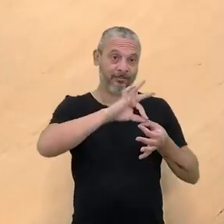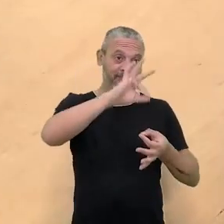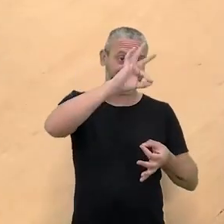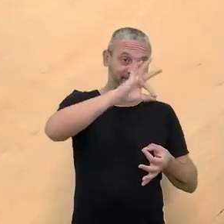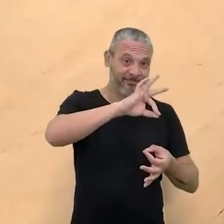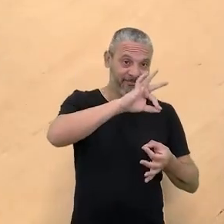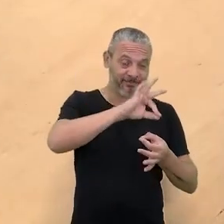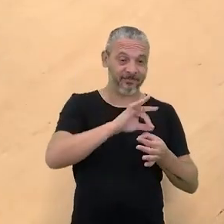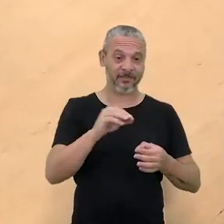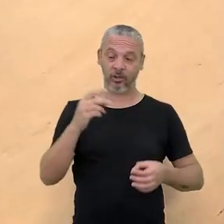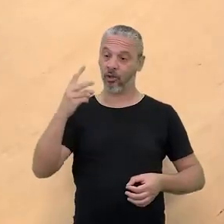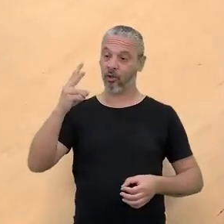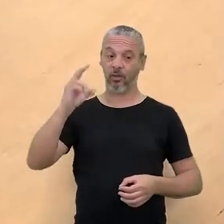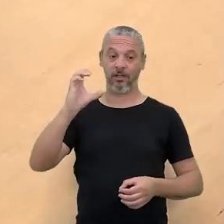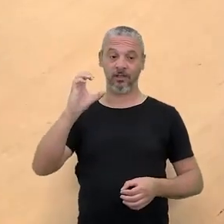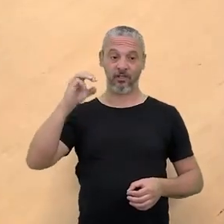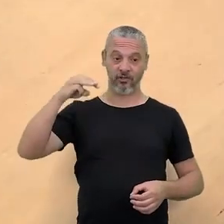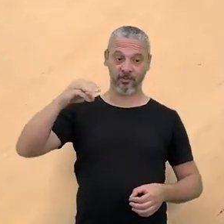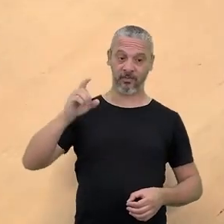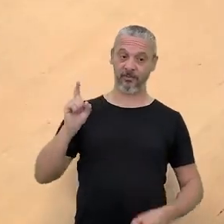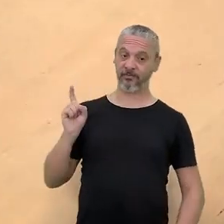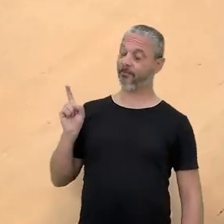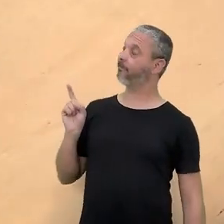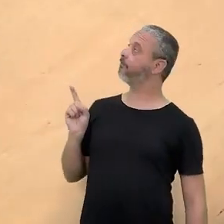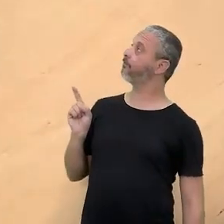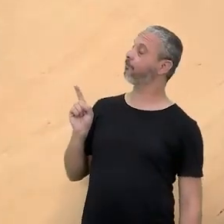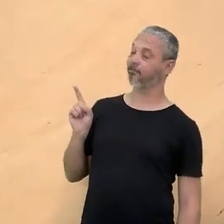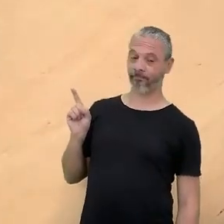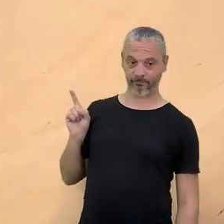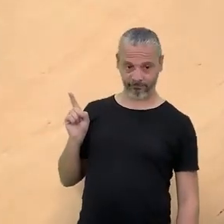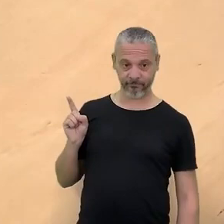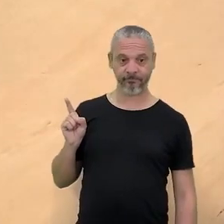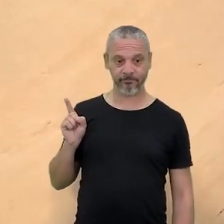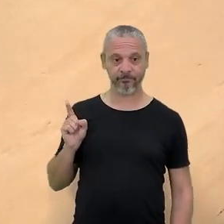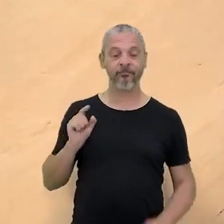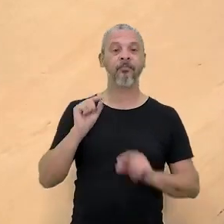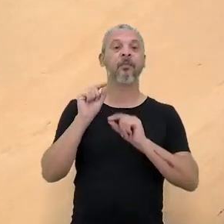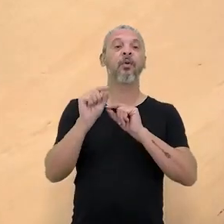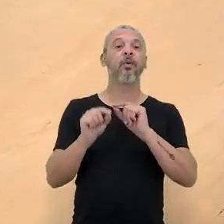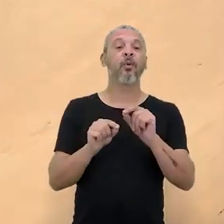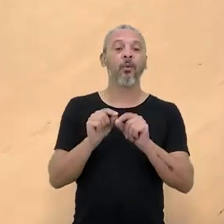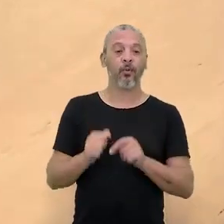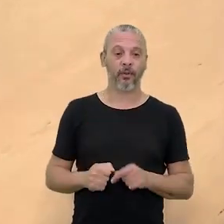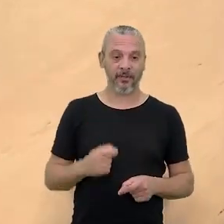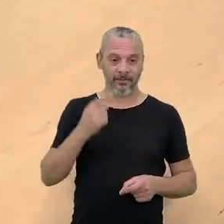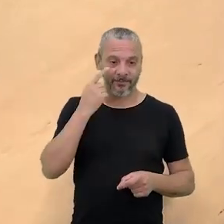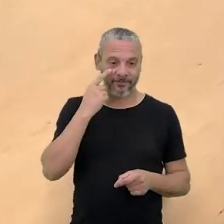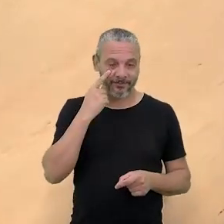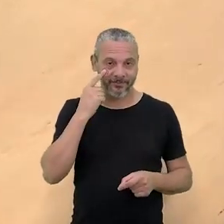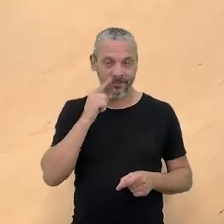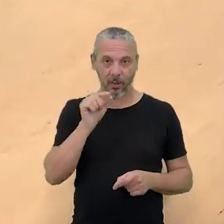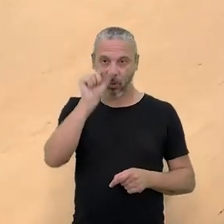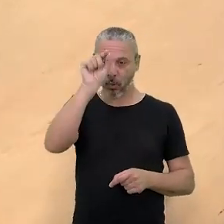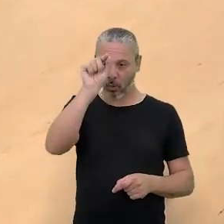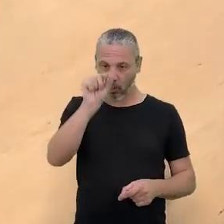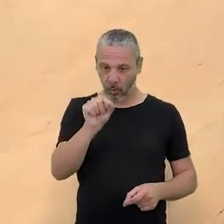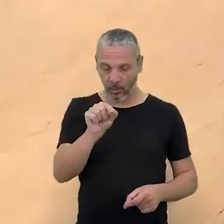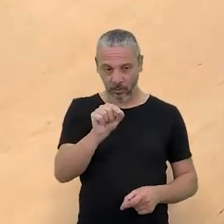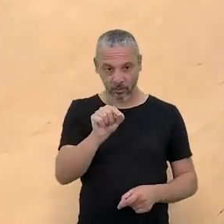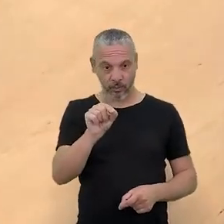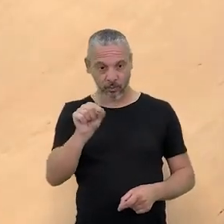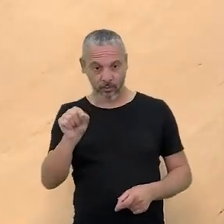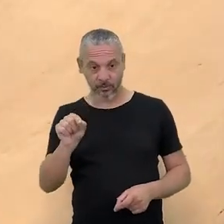centímetros, que é mais ou menos aqui, tá? E aí, nós vamos fazer a marcação